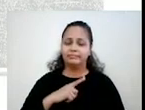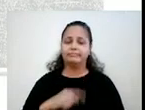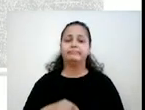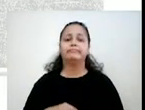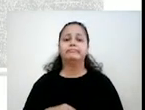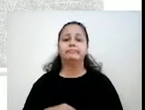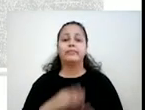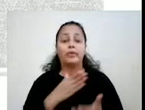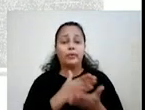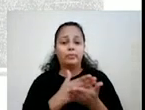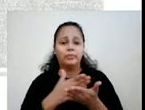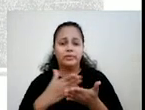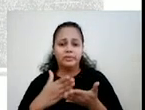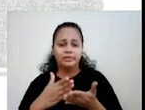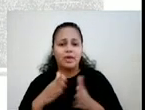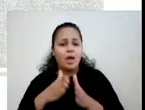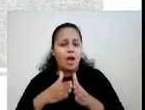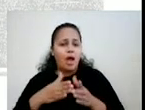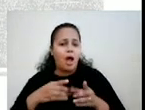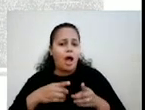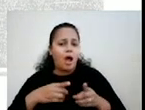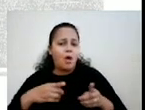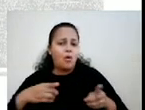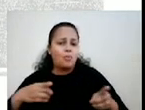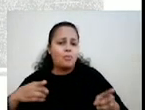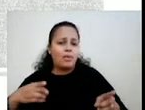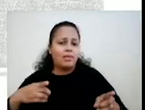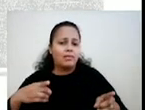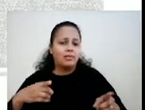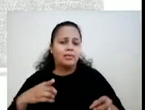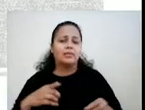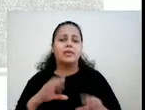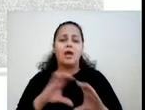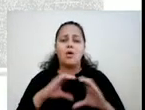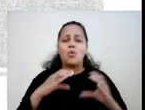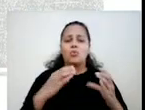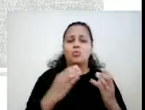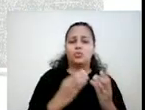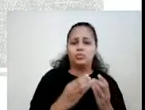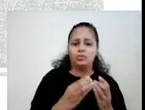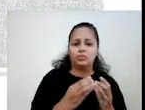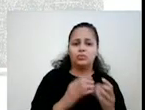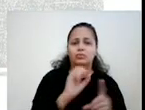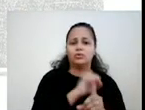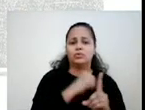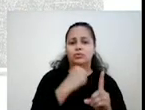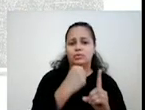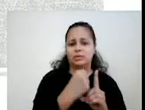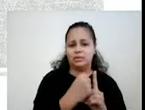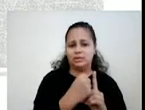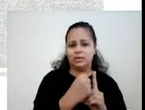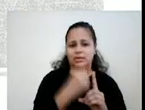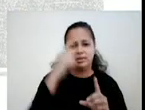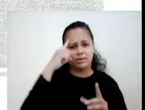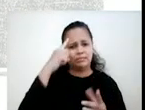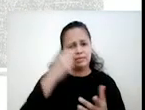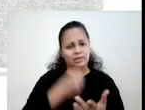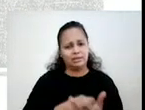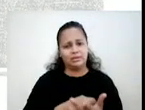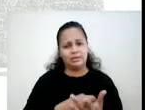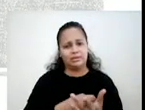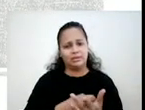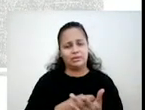inicial aumentar a participação dos grupos sociais no processo de tomada de decisões. Já